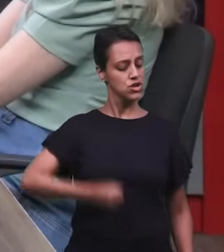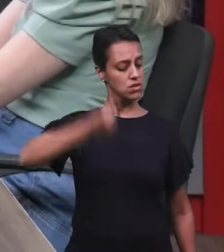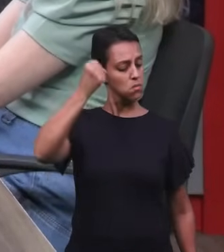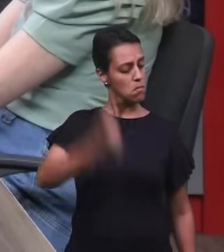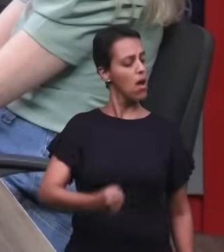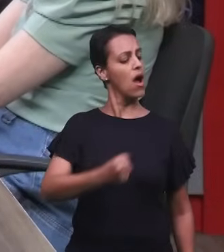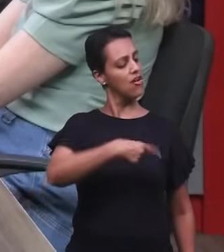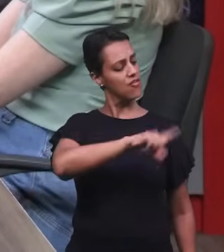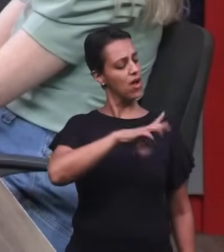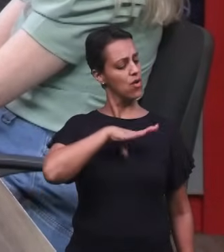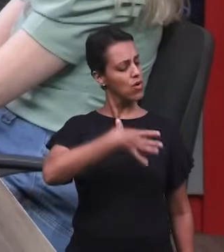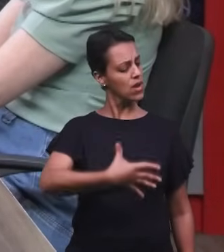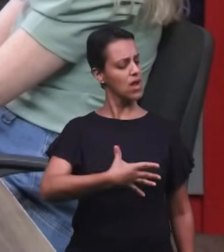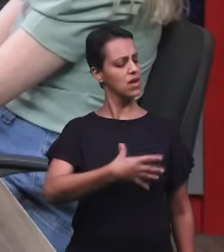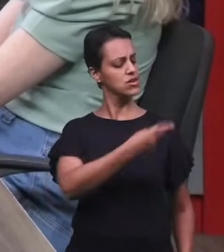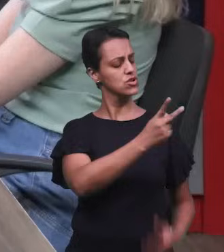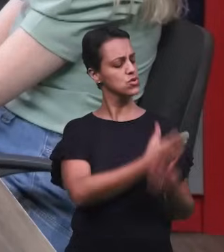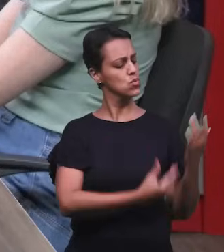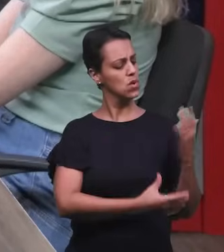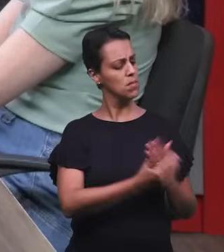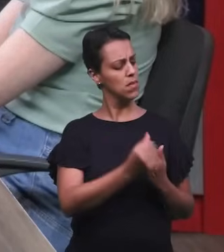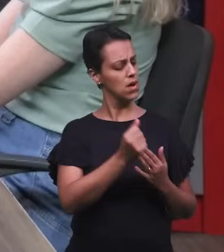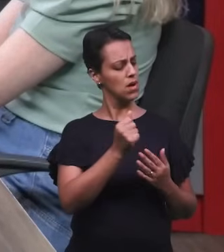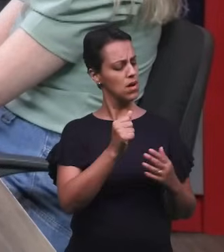lançou. Agora coloca sua mão